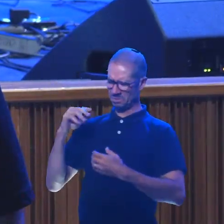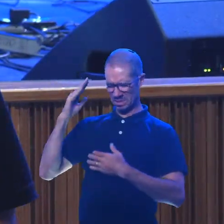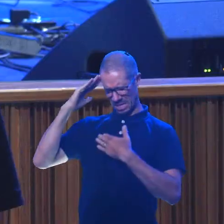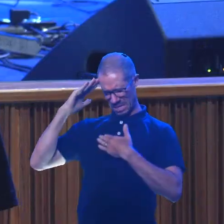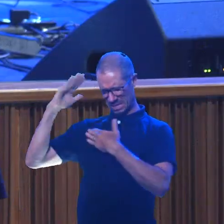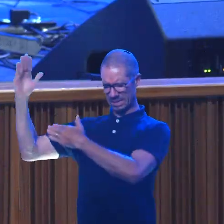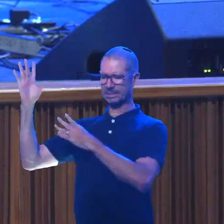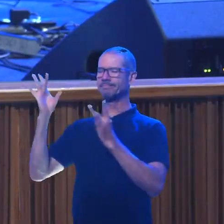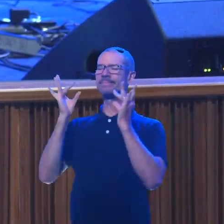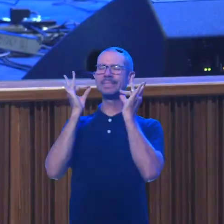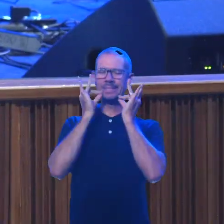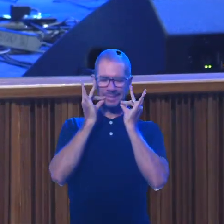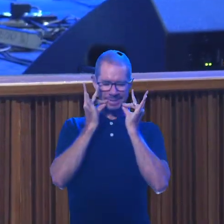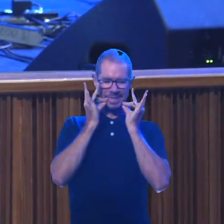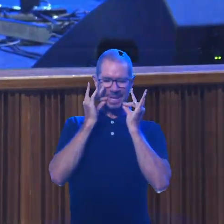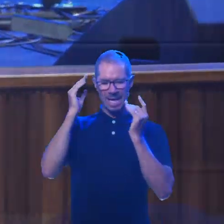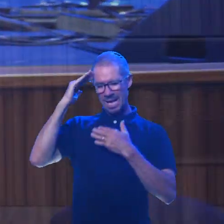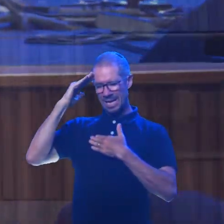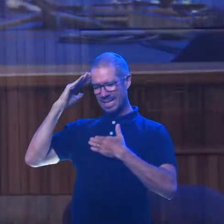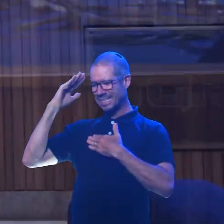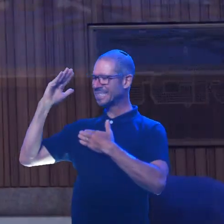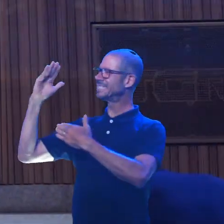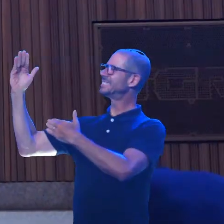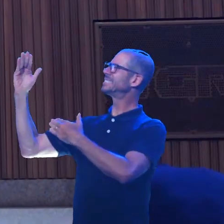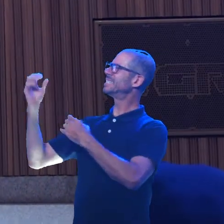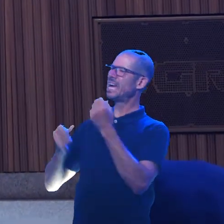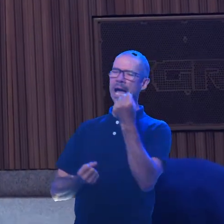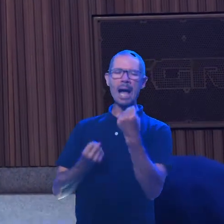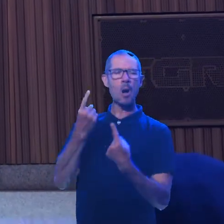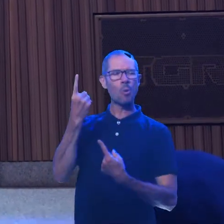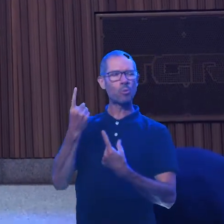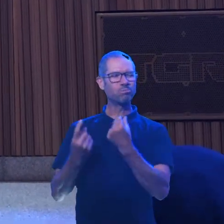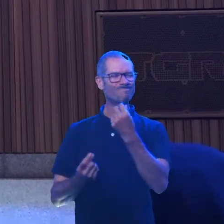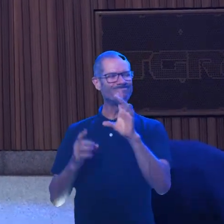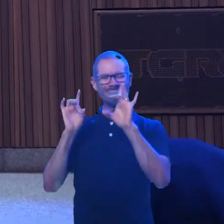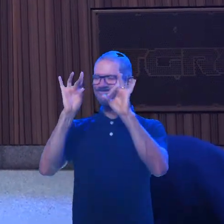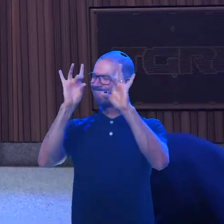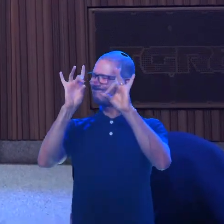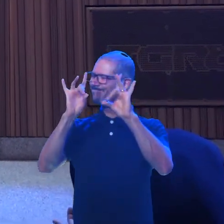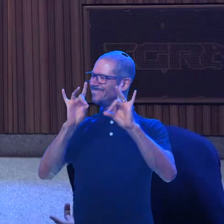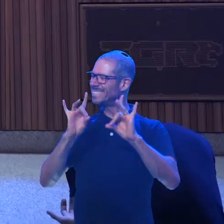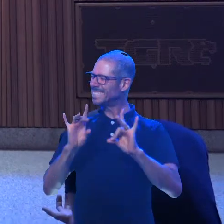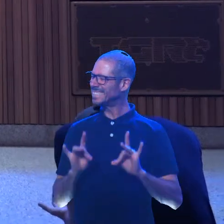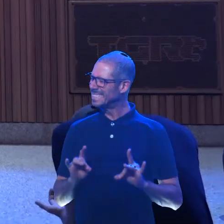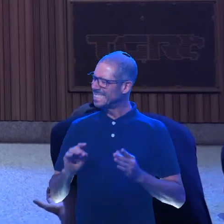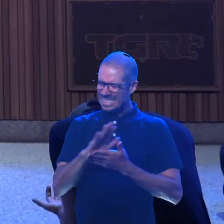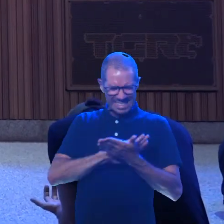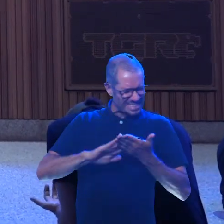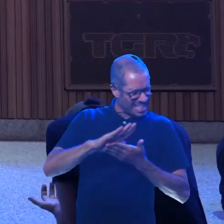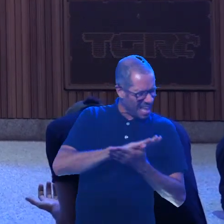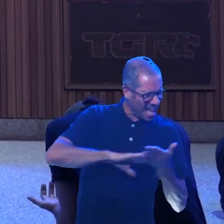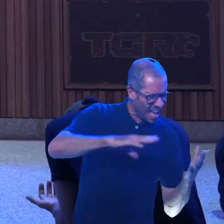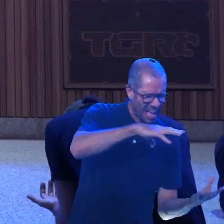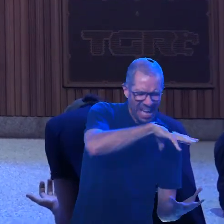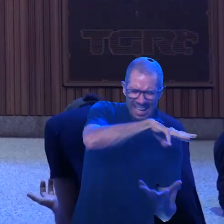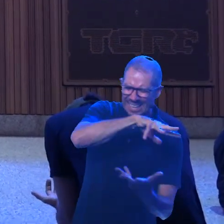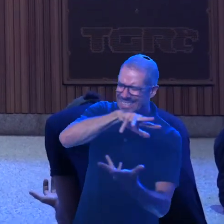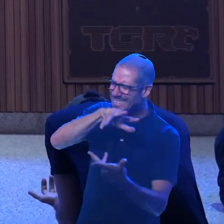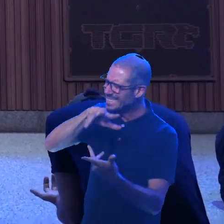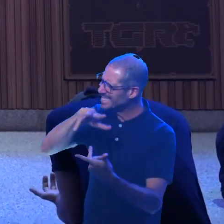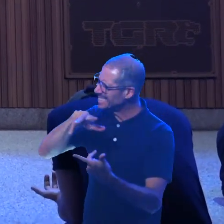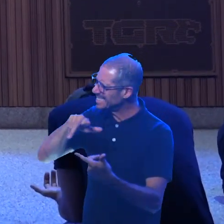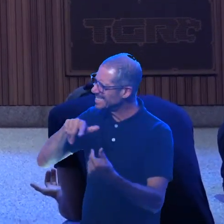na tua presença. Queremos te agradecer, Deus, porque a tua presença é algo tão especial. É algo que não existe nada nessa terra que